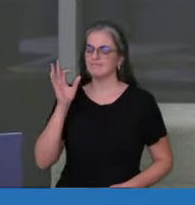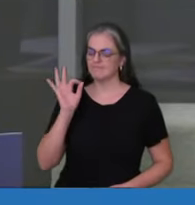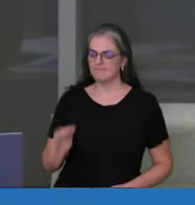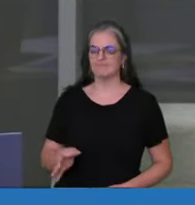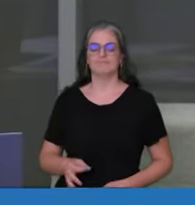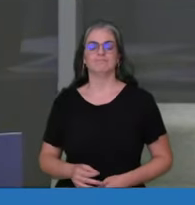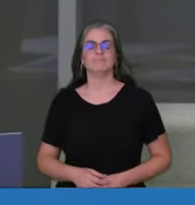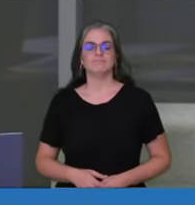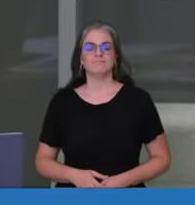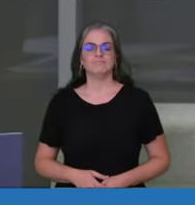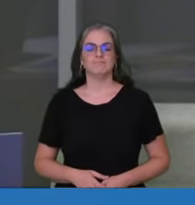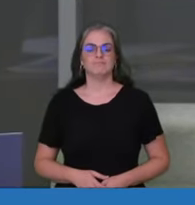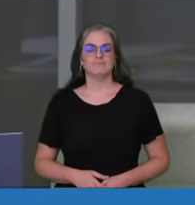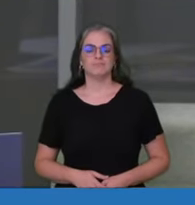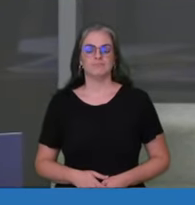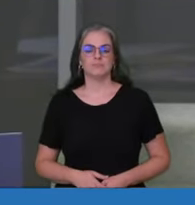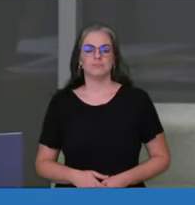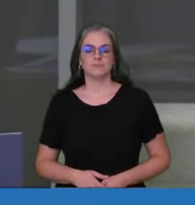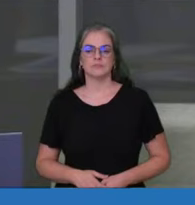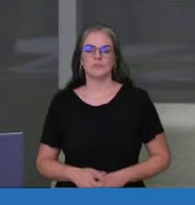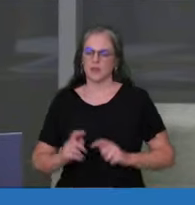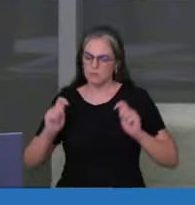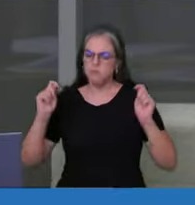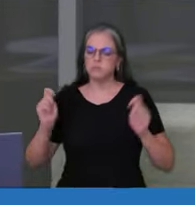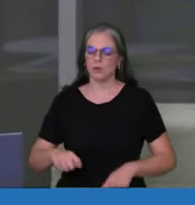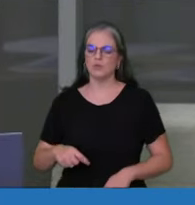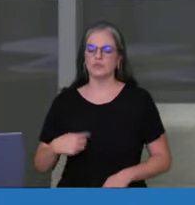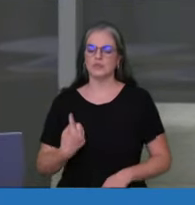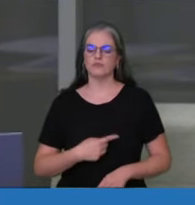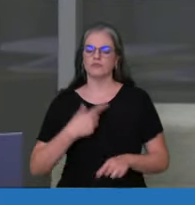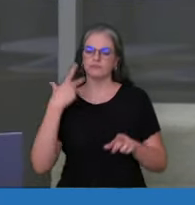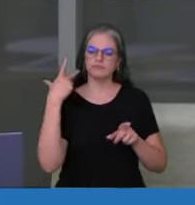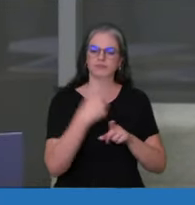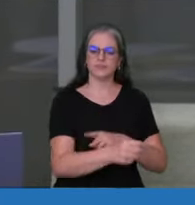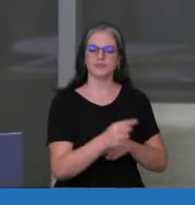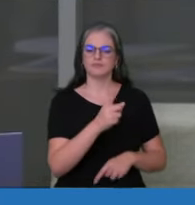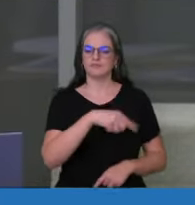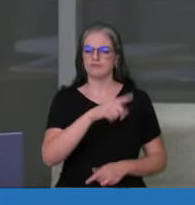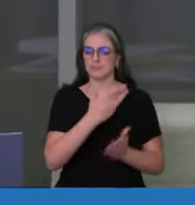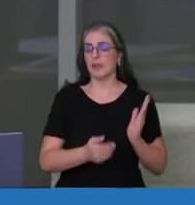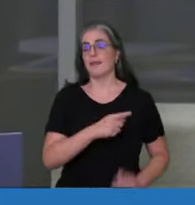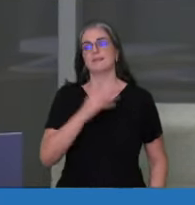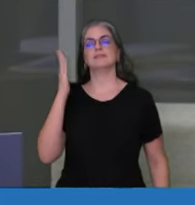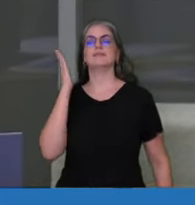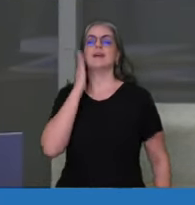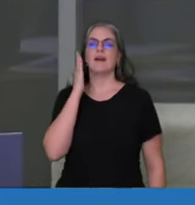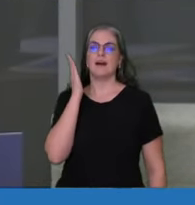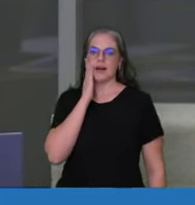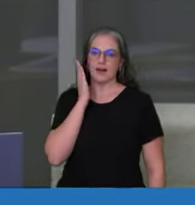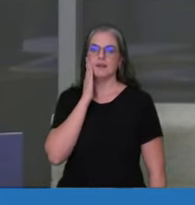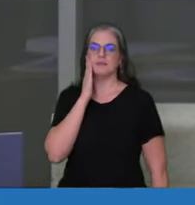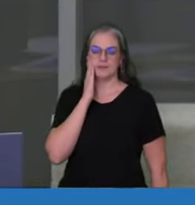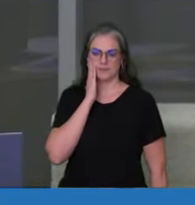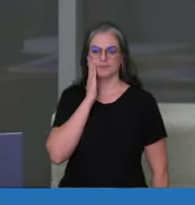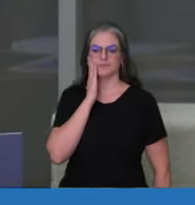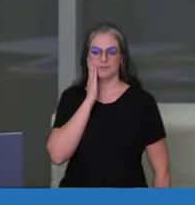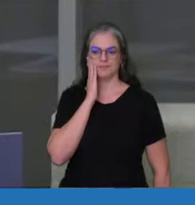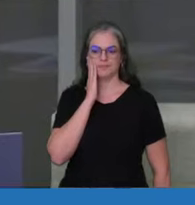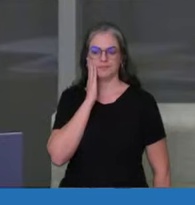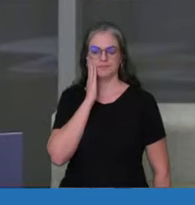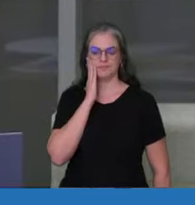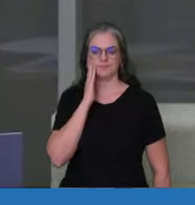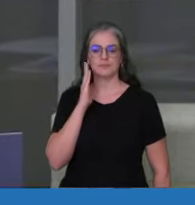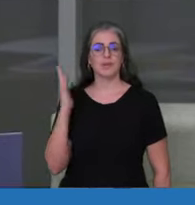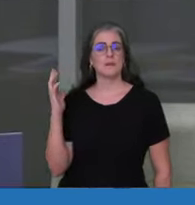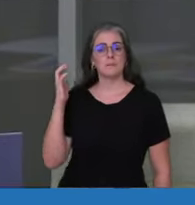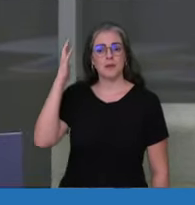é possível derrotá-los, e eles sabem disso. E a morte de Marielle, quem pergunta